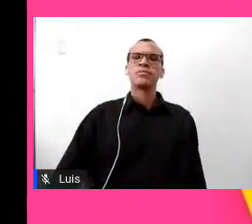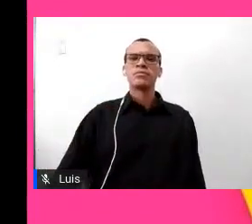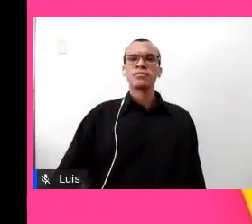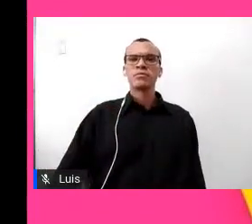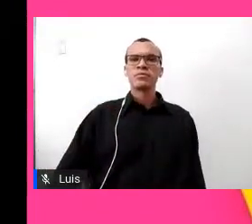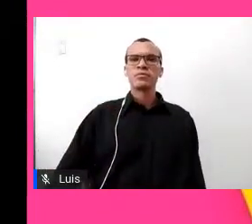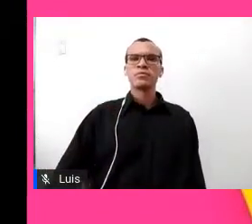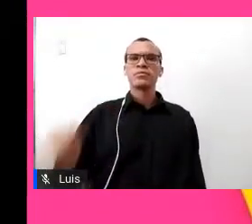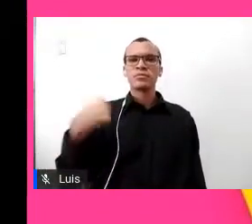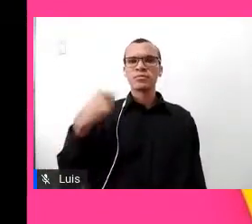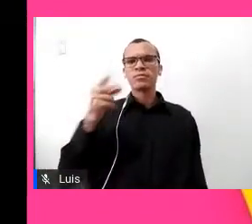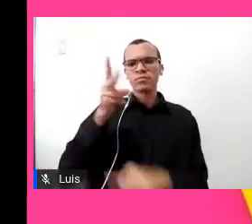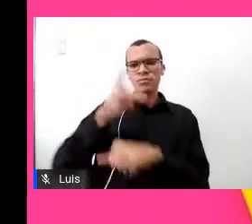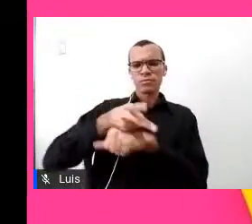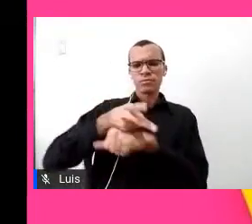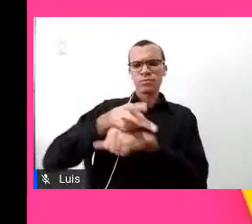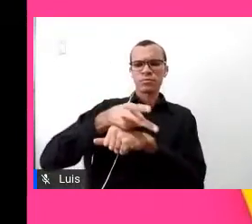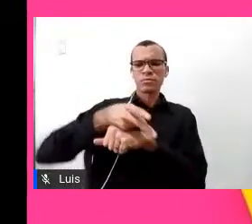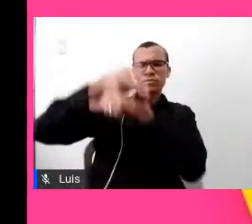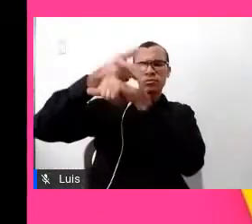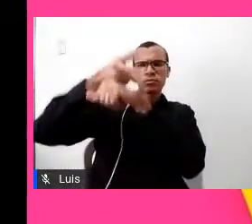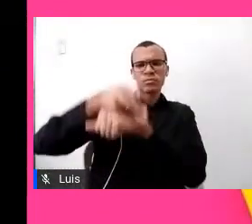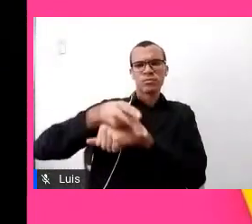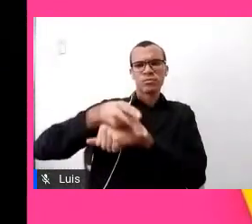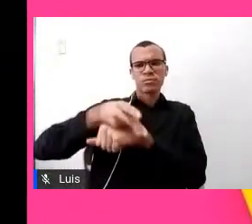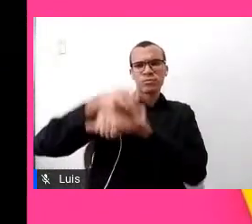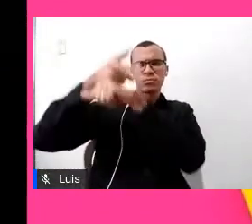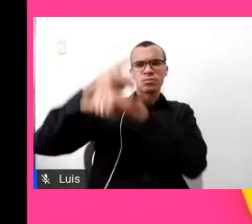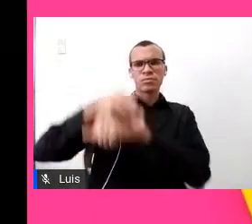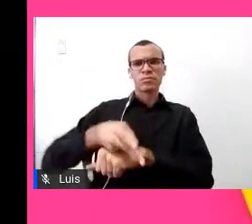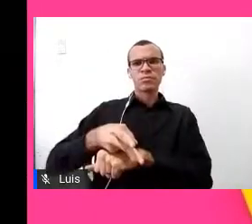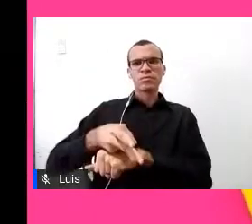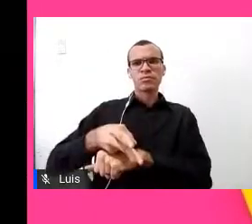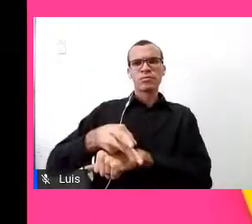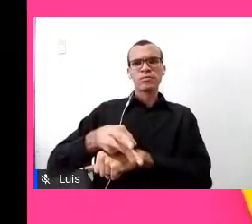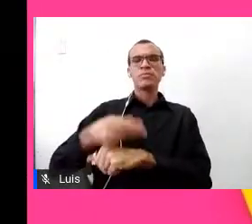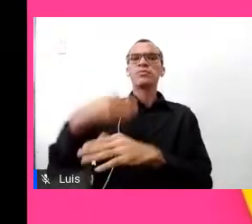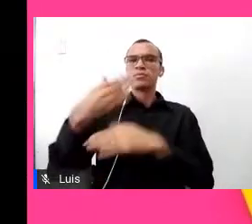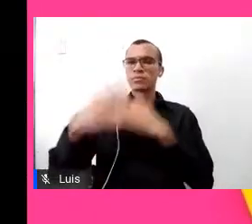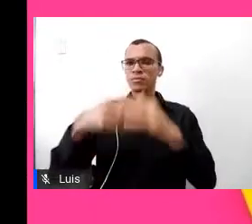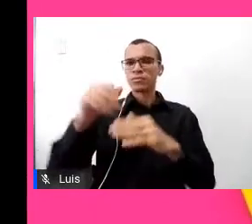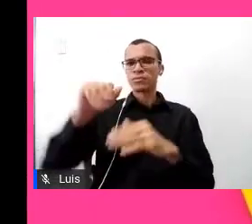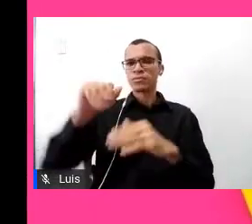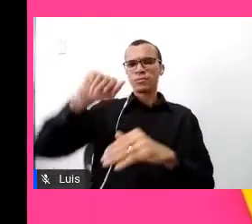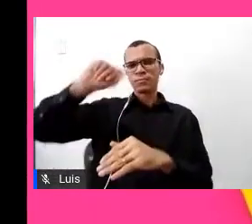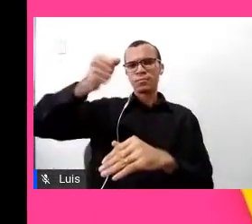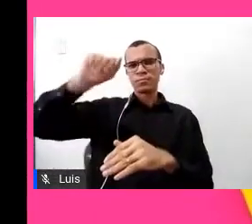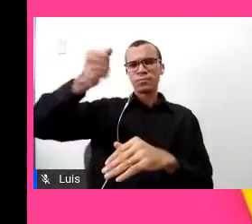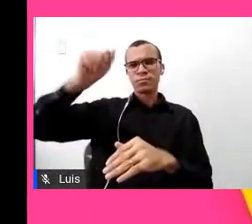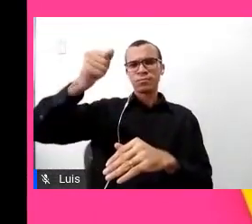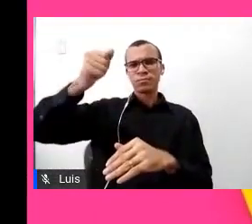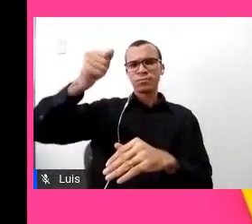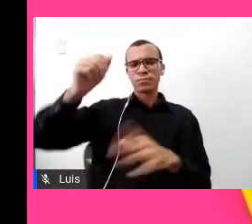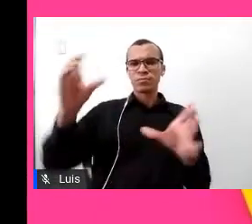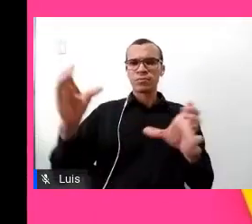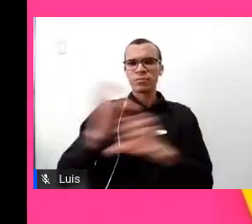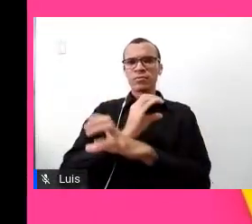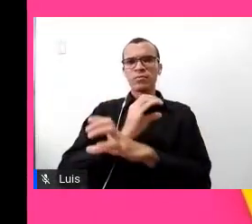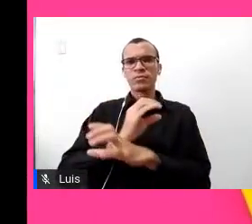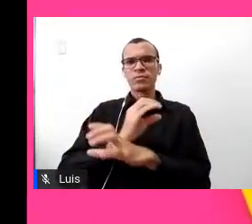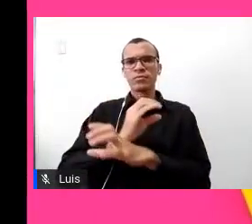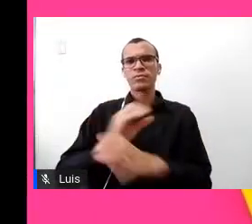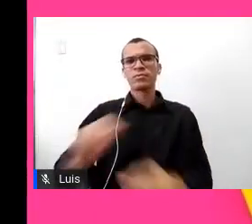câmera, ponho na altura correta, e aí eu aperto o registro e pronto, travou a câmera na